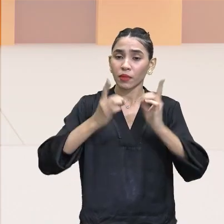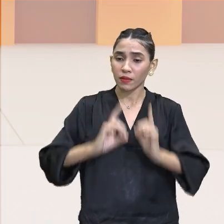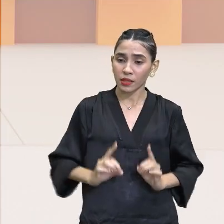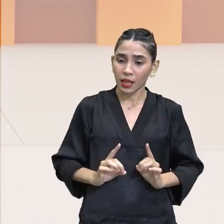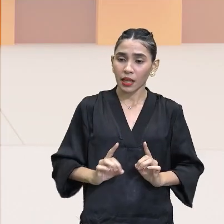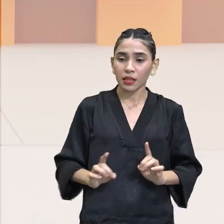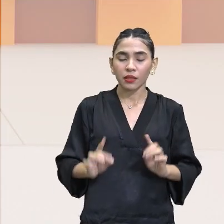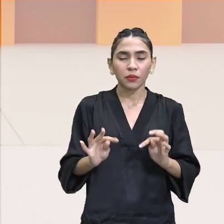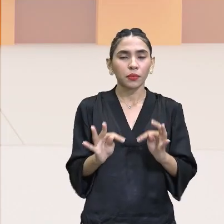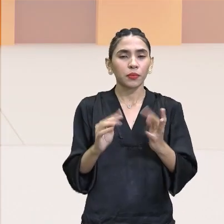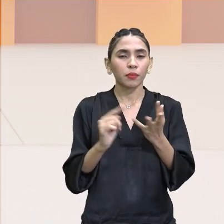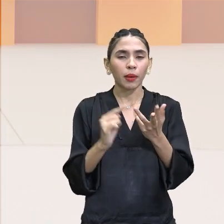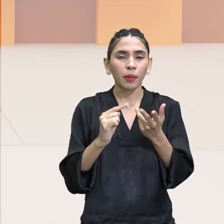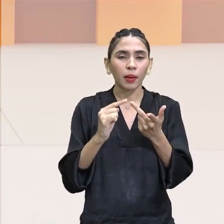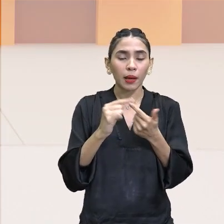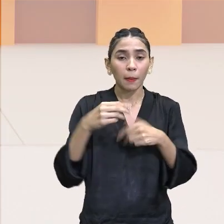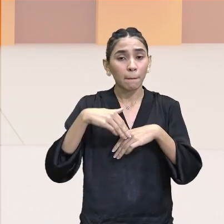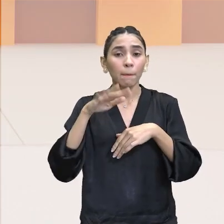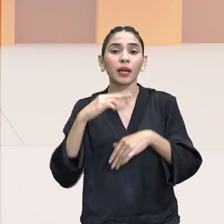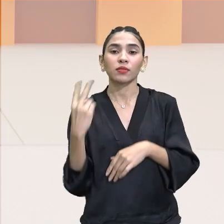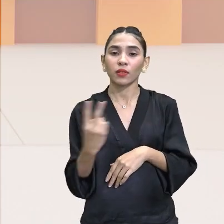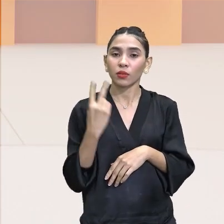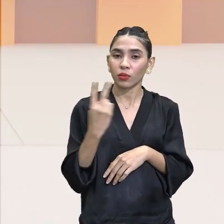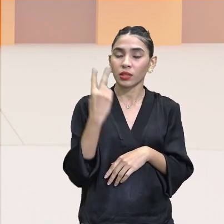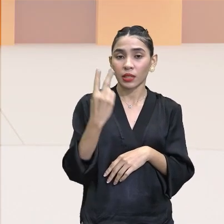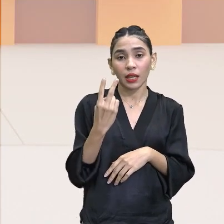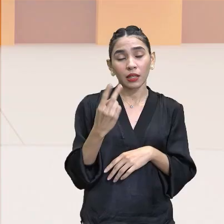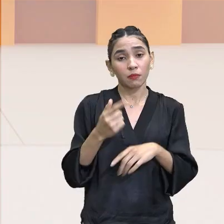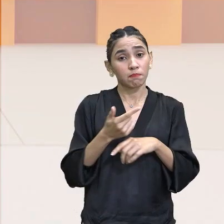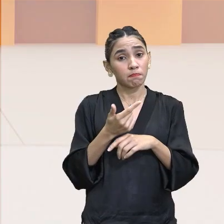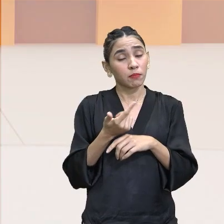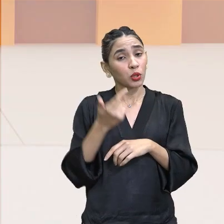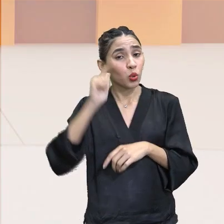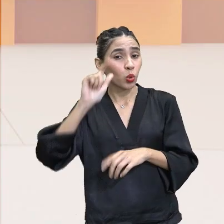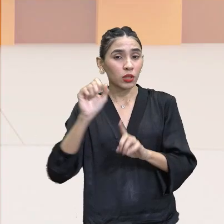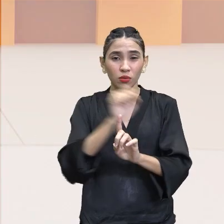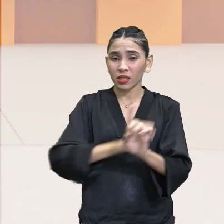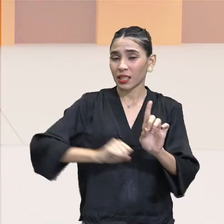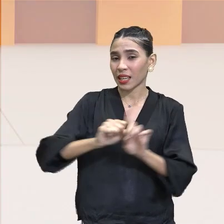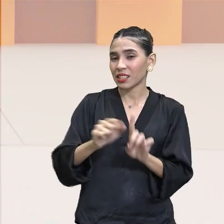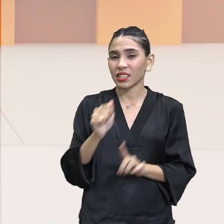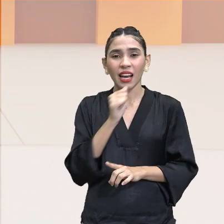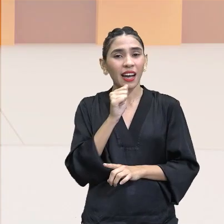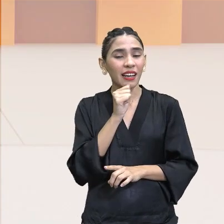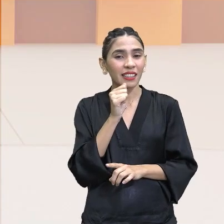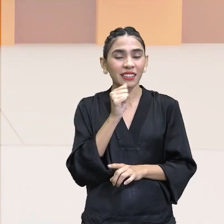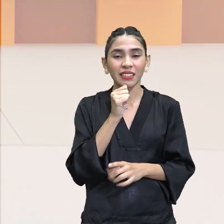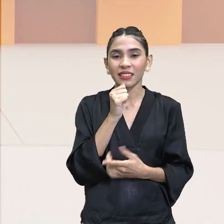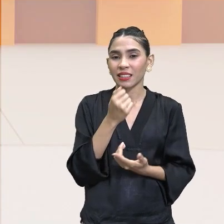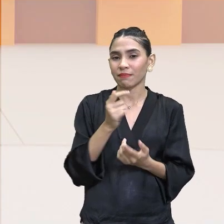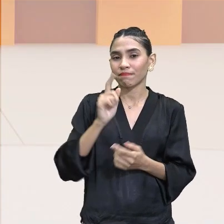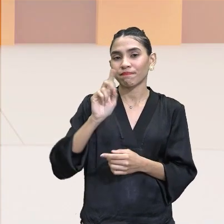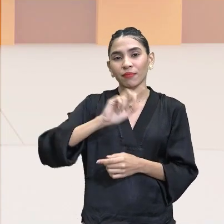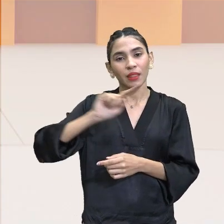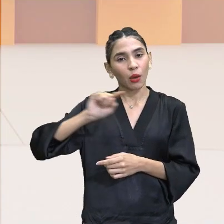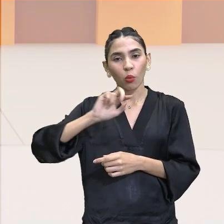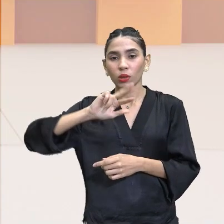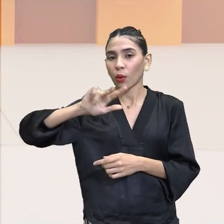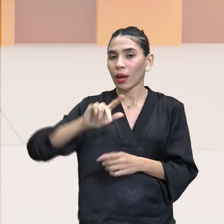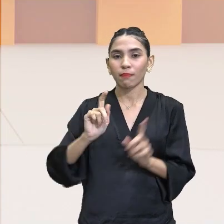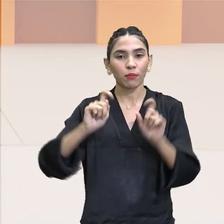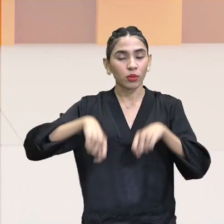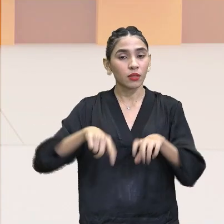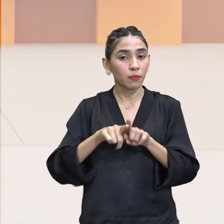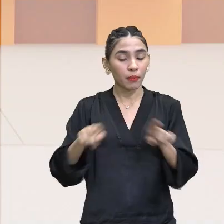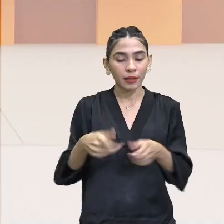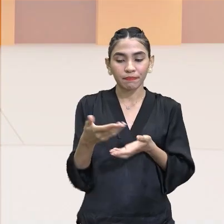Tudo isso sendo muito mais valorizado, enquanto em outras sociedades isso ainda não é possível. Mas tudo isso é compartilhado, né,